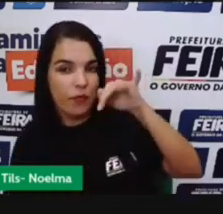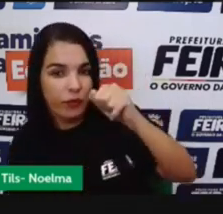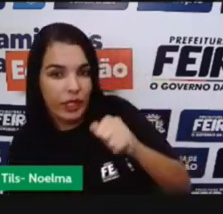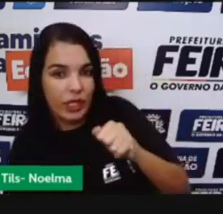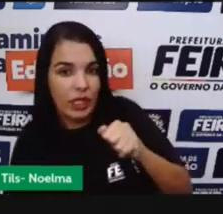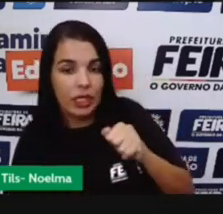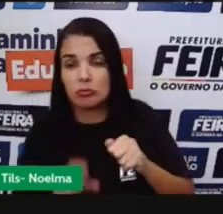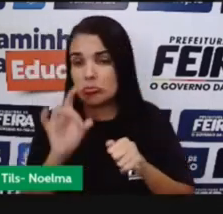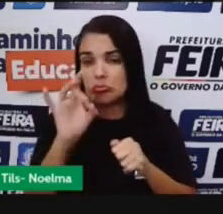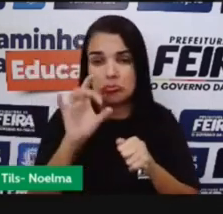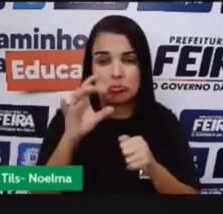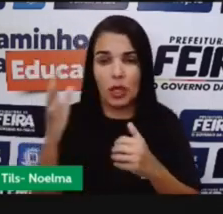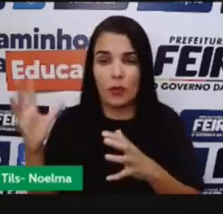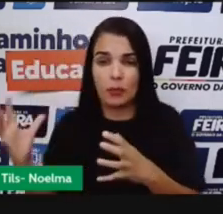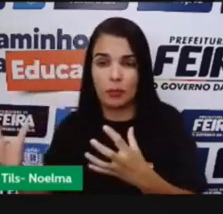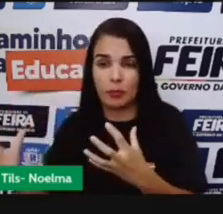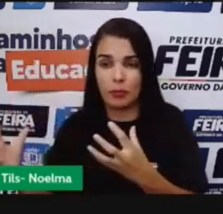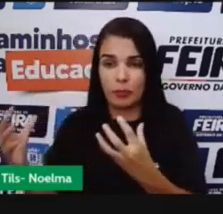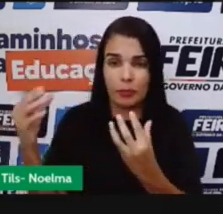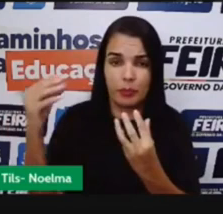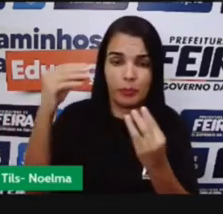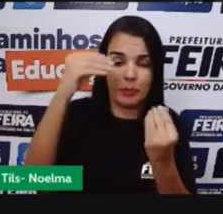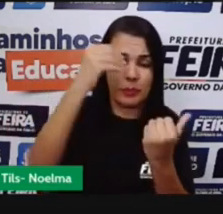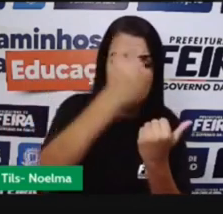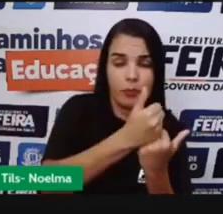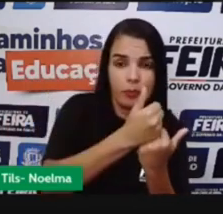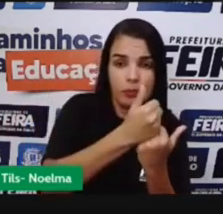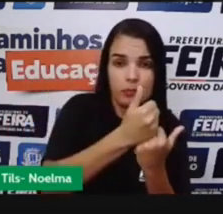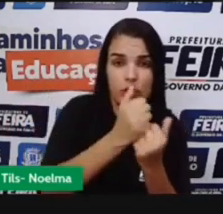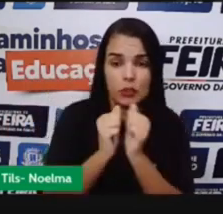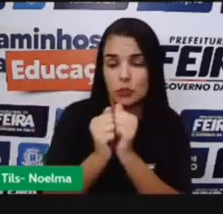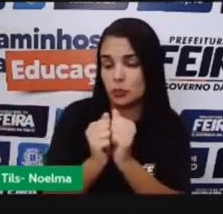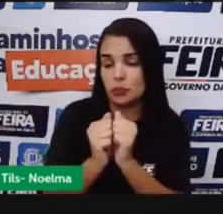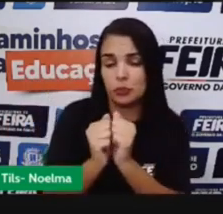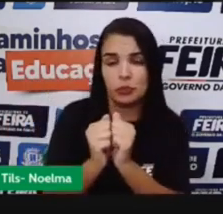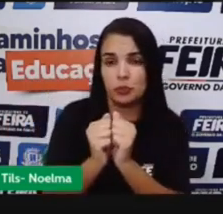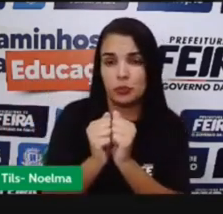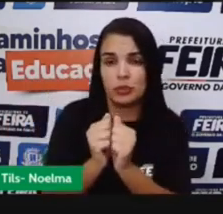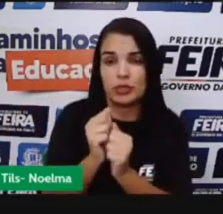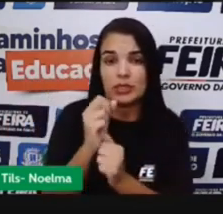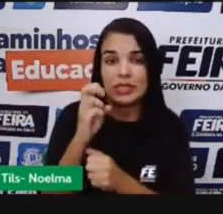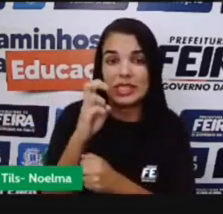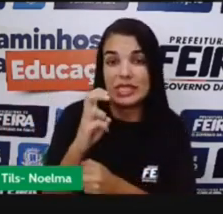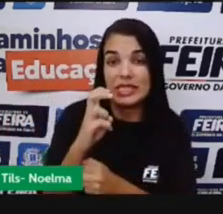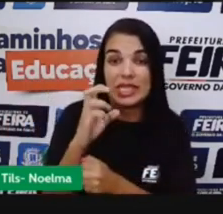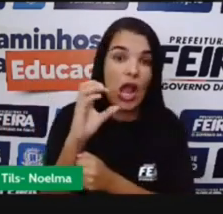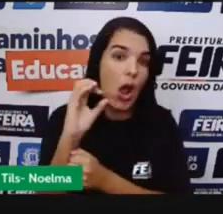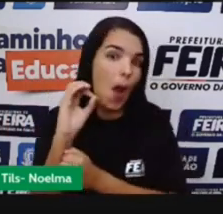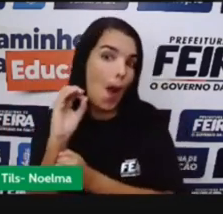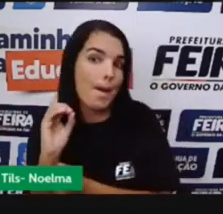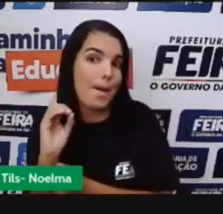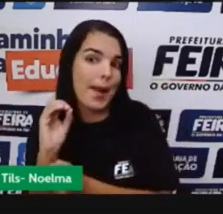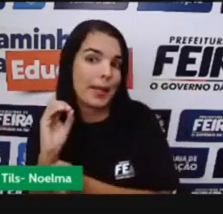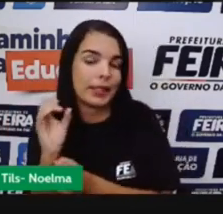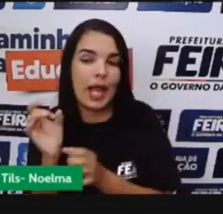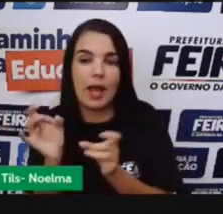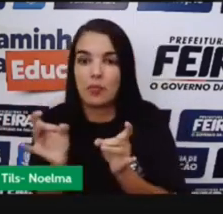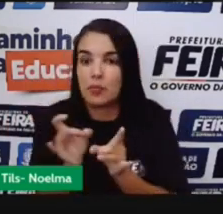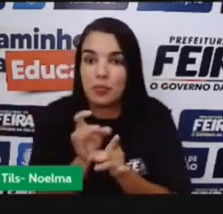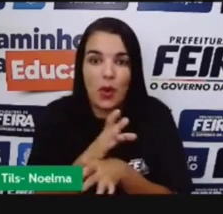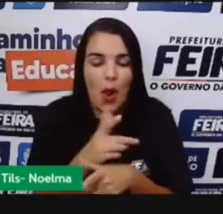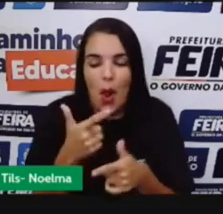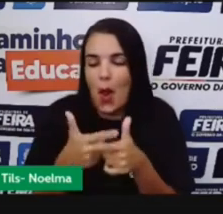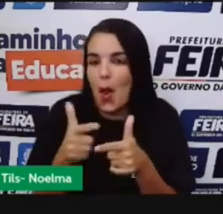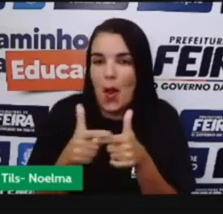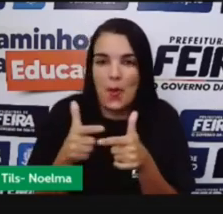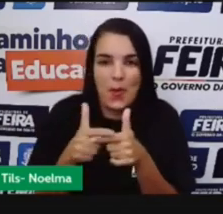vai pegar esse zero que está no final aqui e colocar aqui na frente, resolvendo o problema.